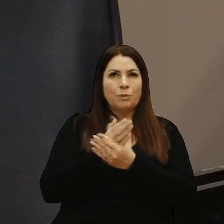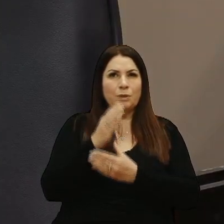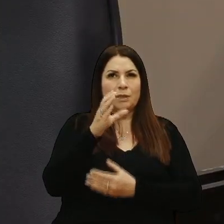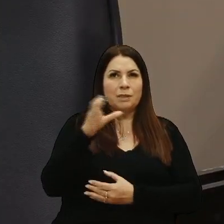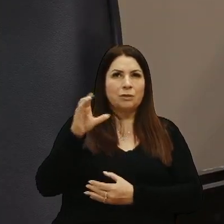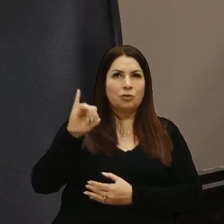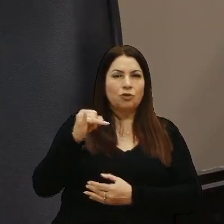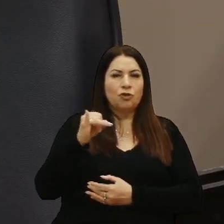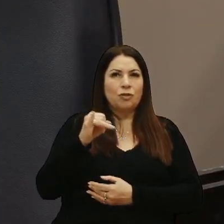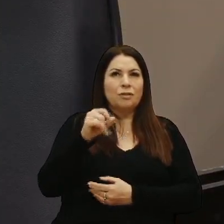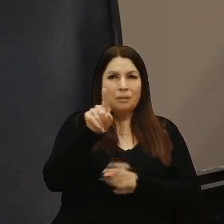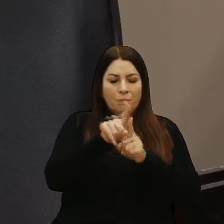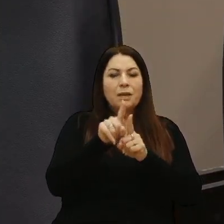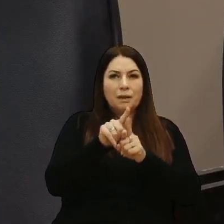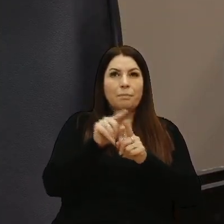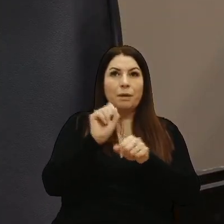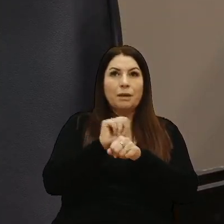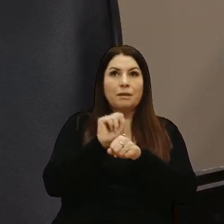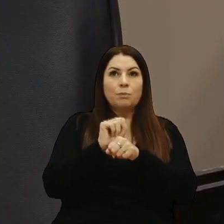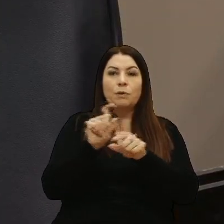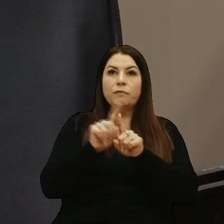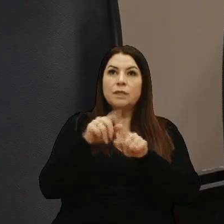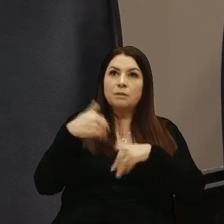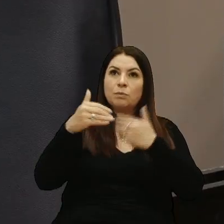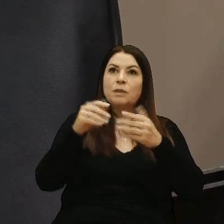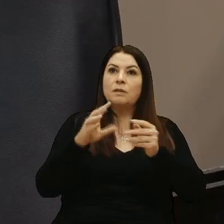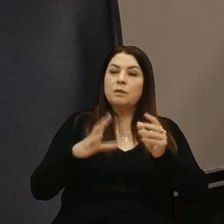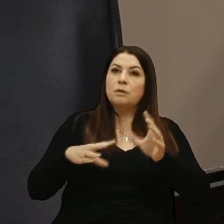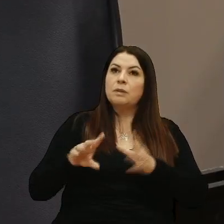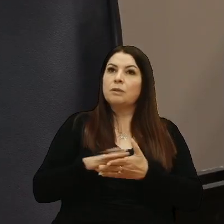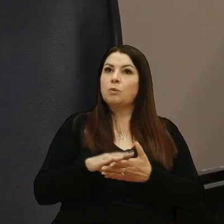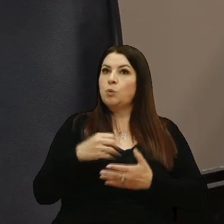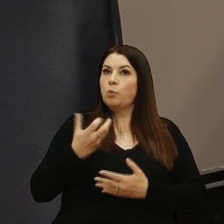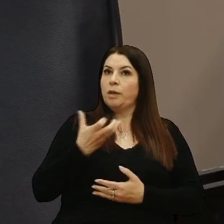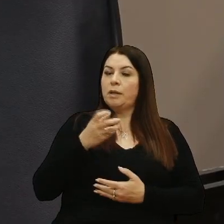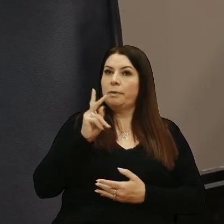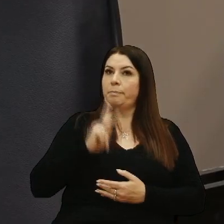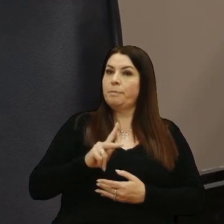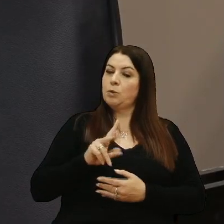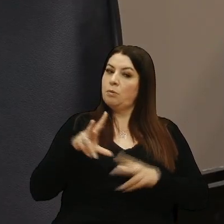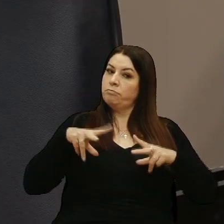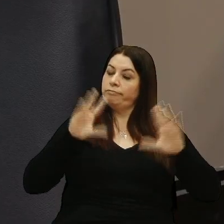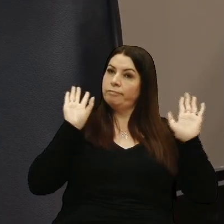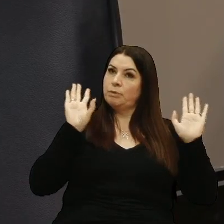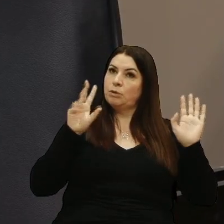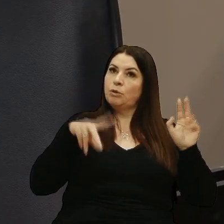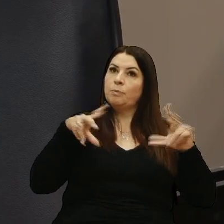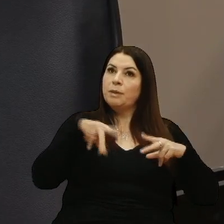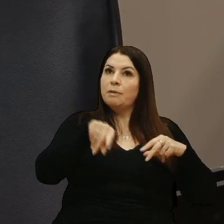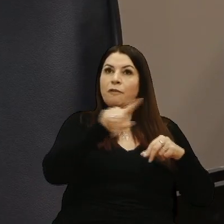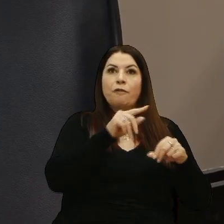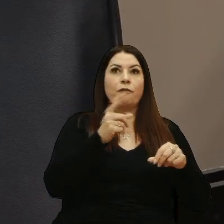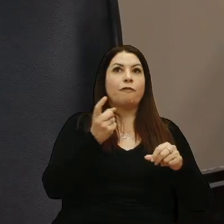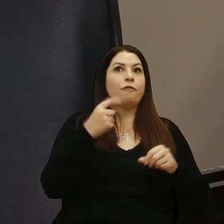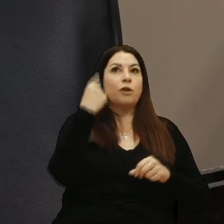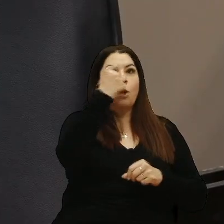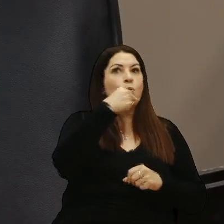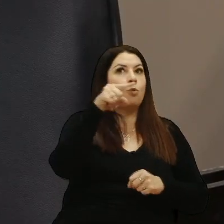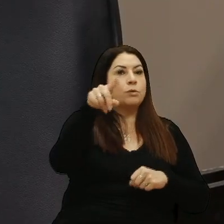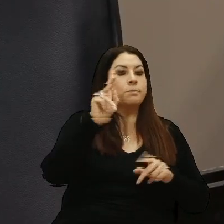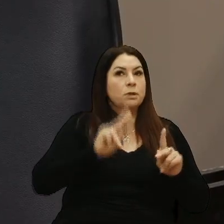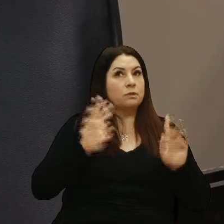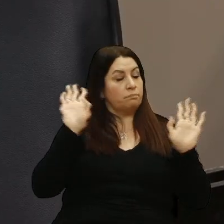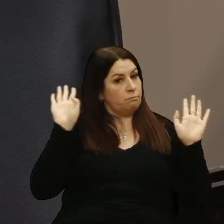CCJ parado? Tem, pois é, vamos fazer o troço andar e vamos se mexer. Eu não quero pessoalizar. A hora que eu pessoalizar, botar o rosto das pessoas